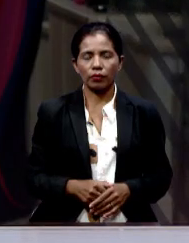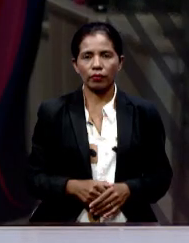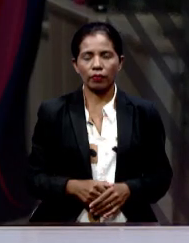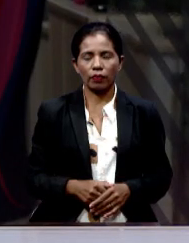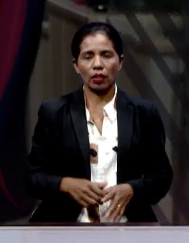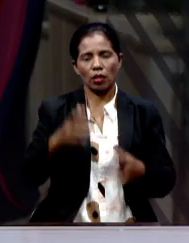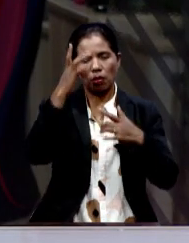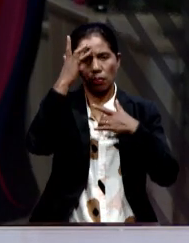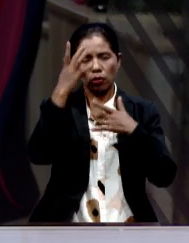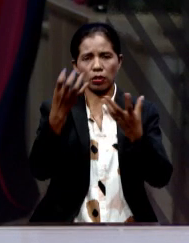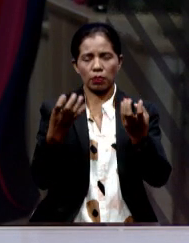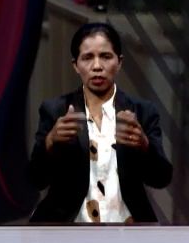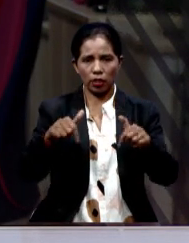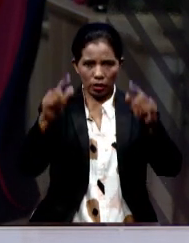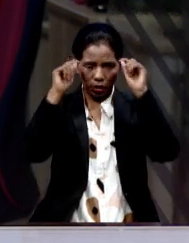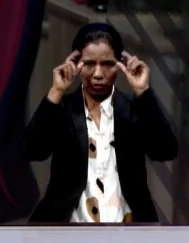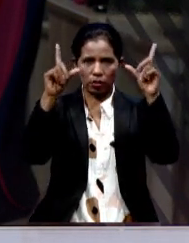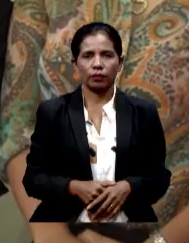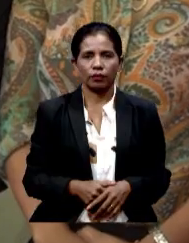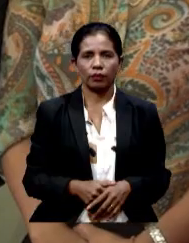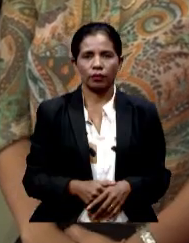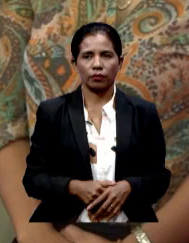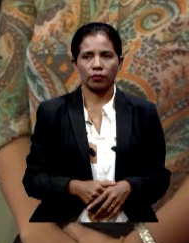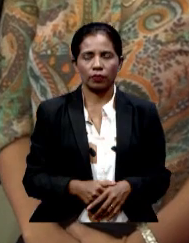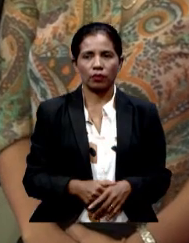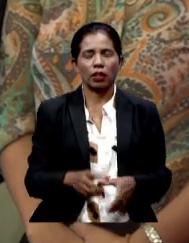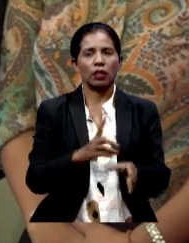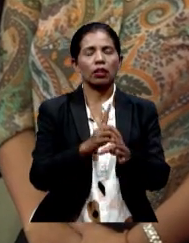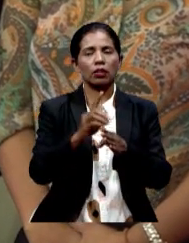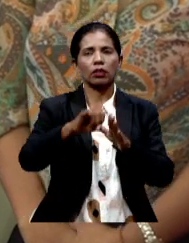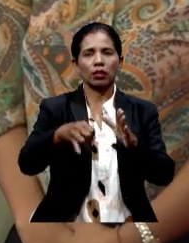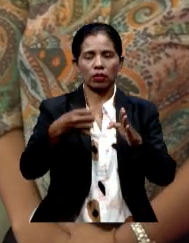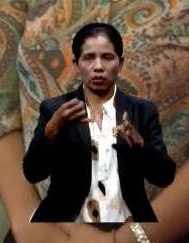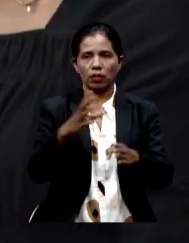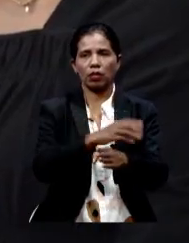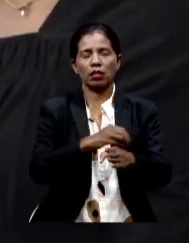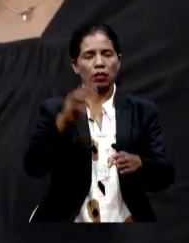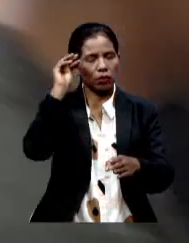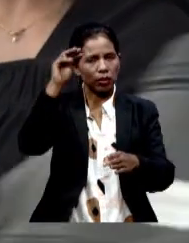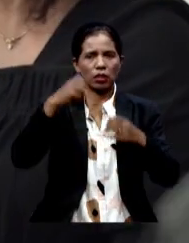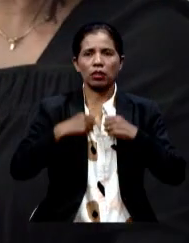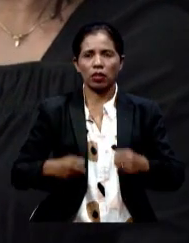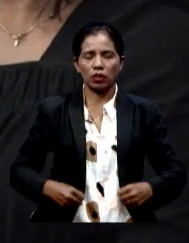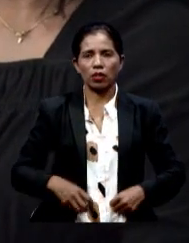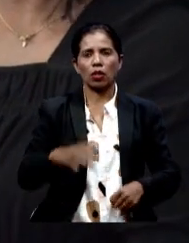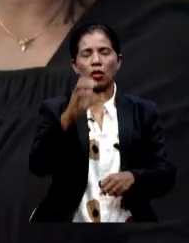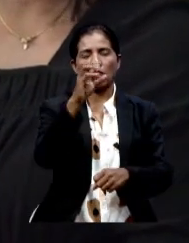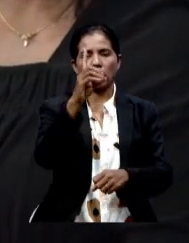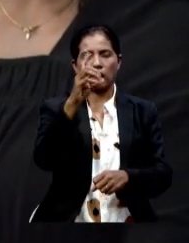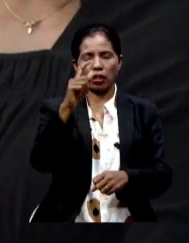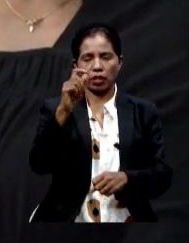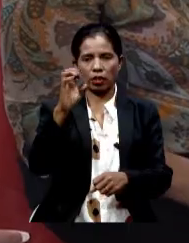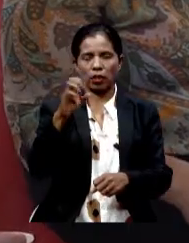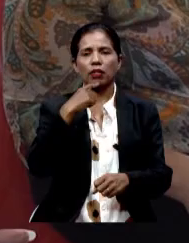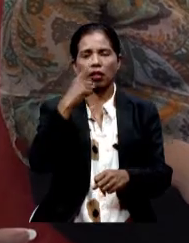Moras Crónico domina a Timor-Leste. Diretora Geral Prestação Serviço Ministério Saúde, Odete da Silva Viegas